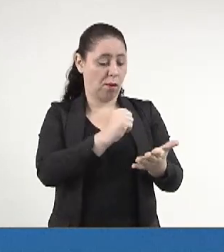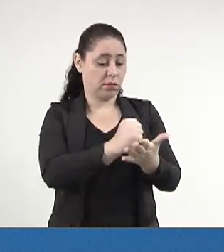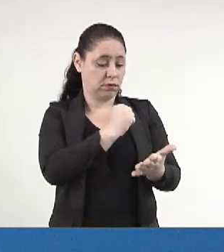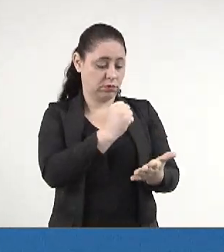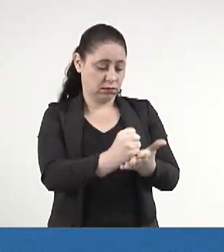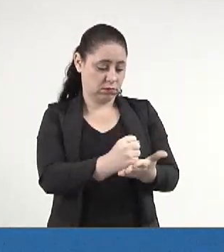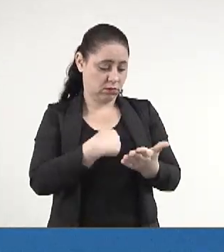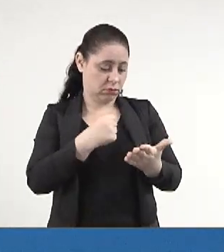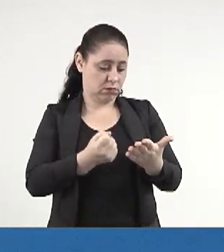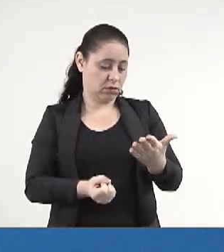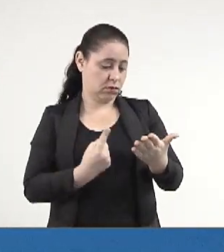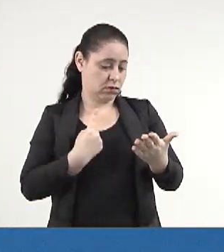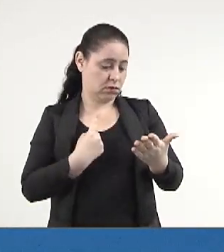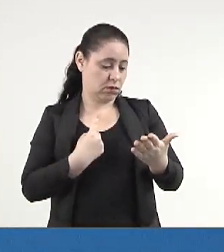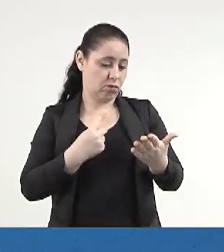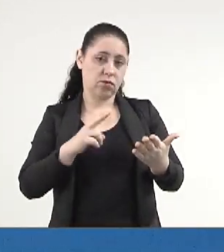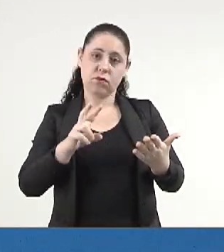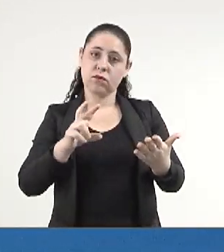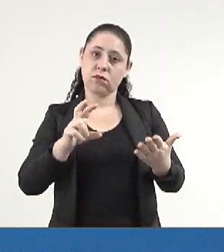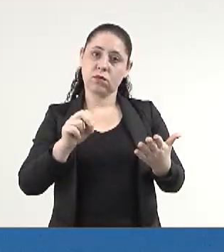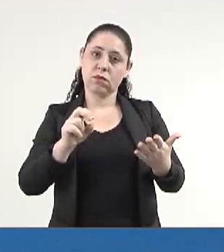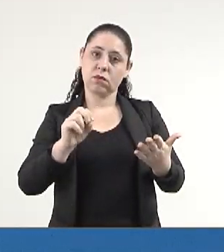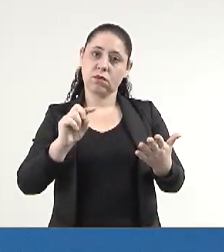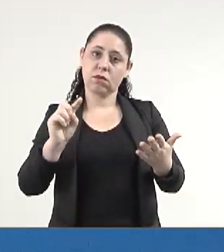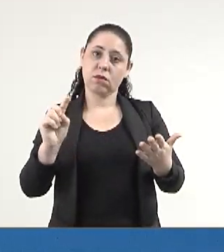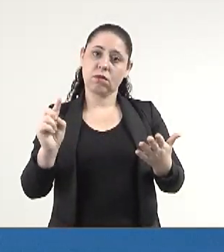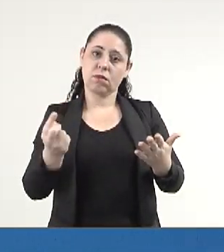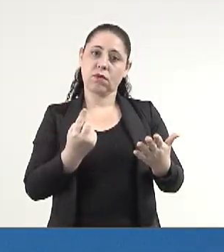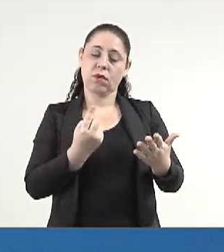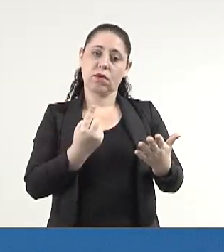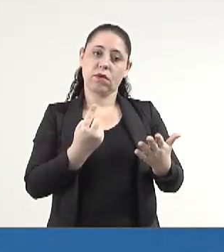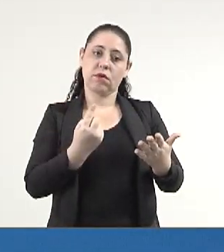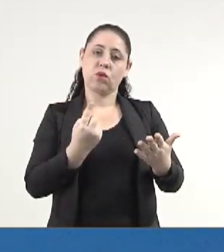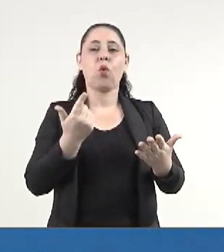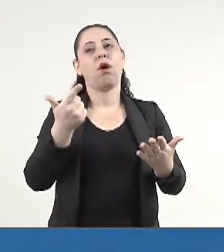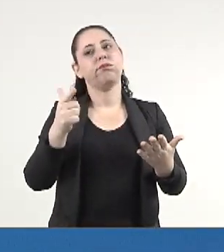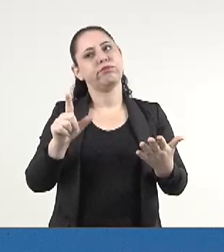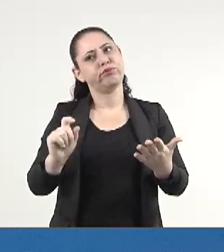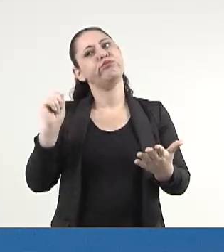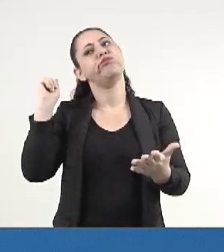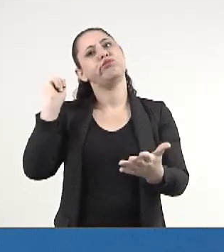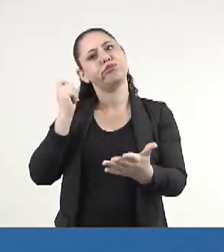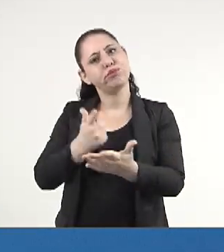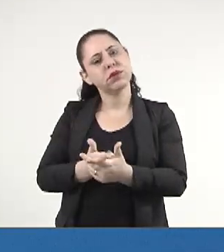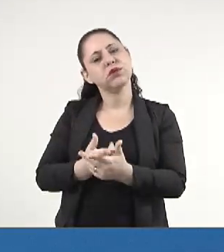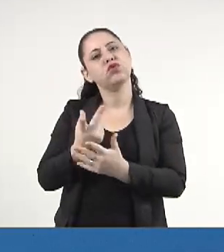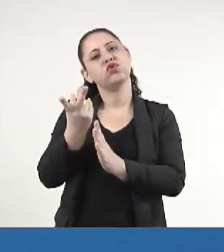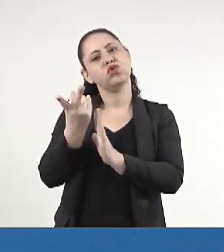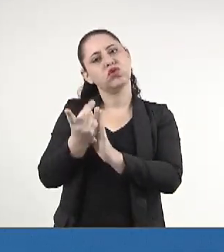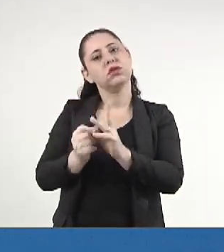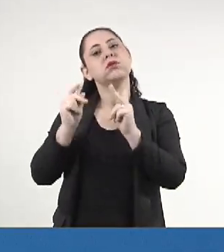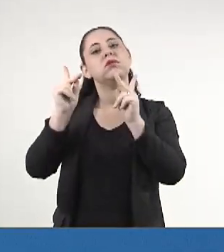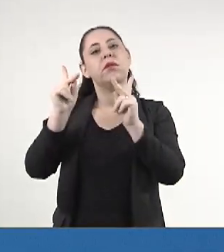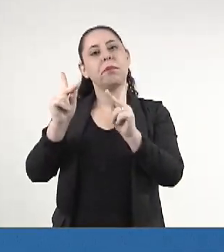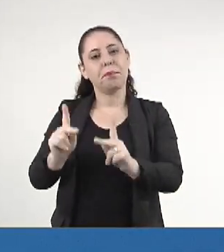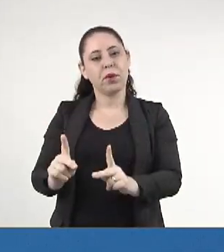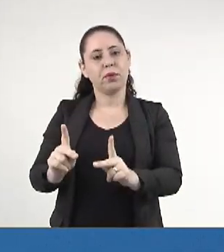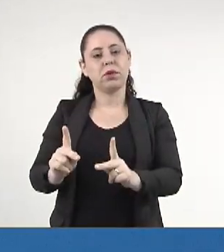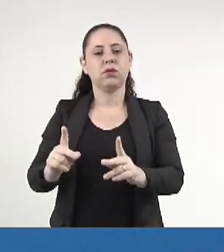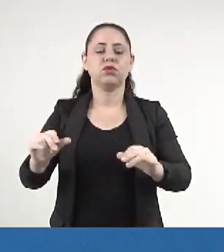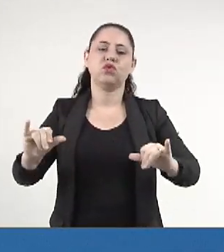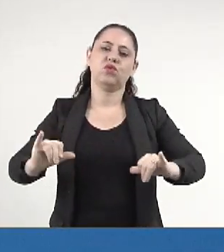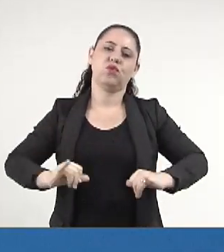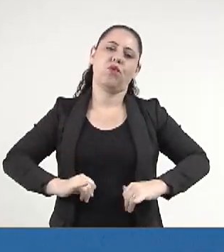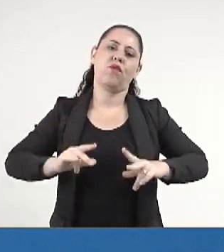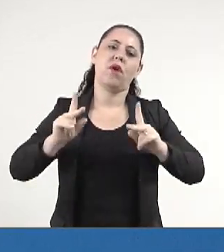pasmem, custa R$ 500 mil, mais uma vez pago com dinheiro público da